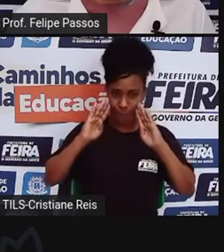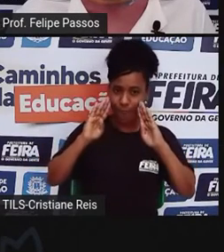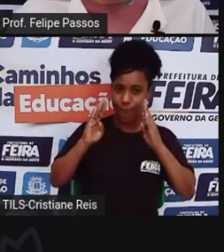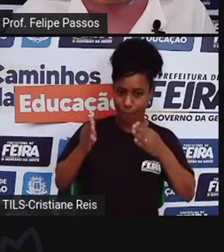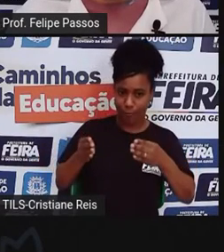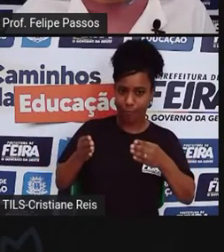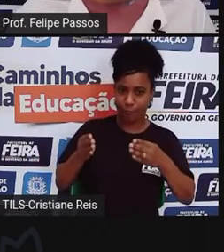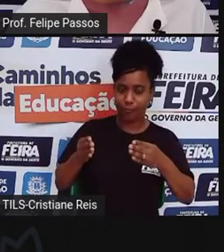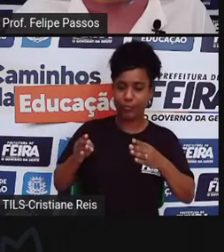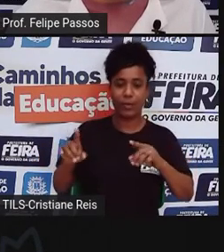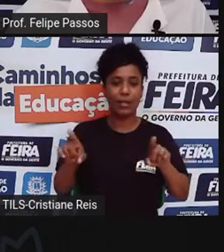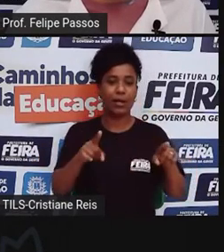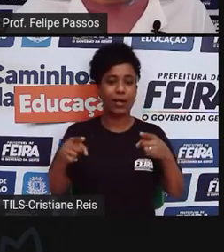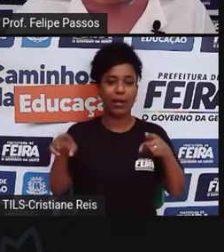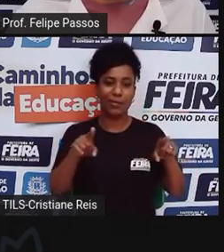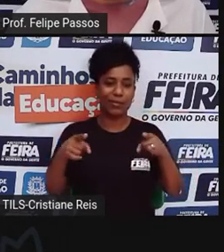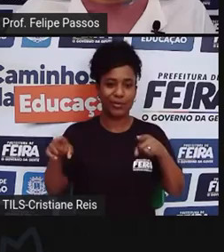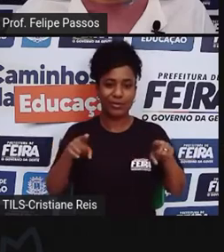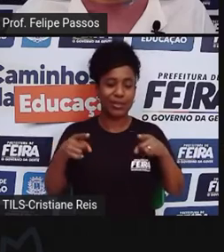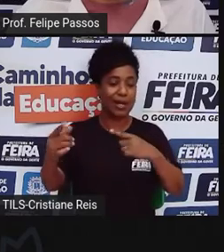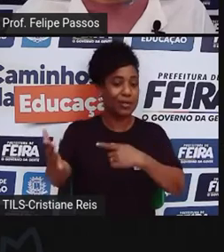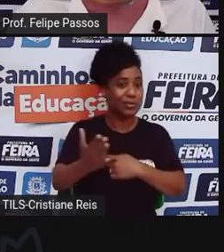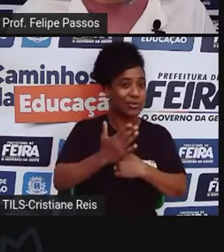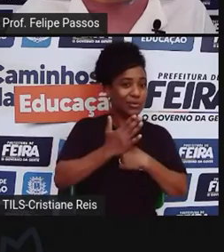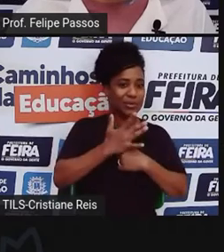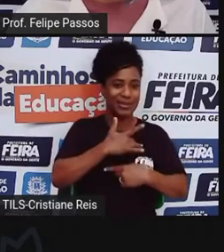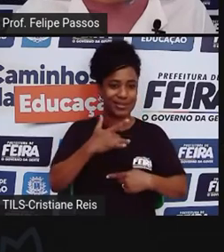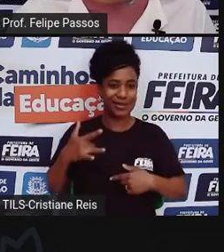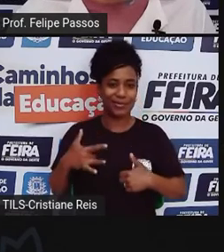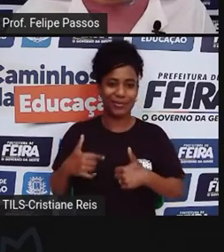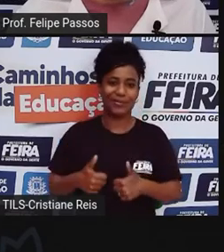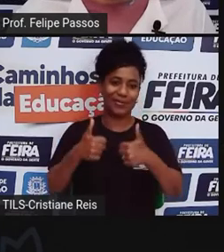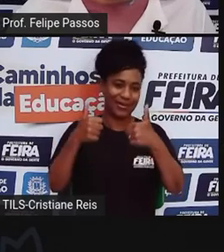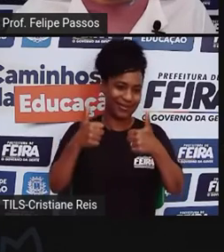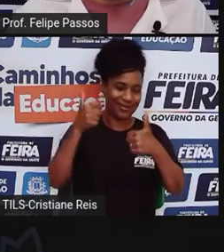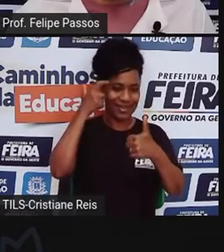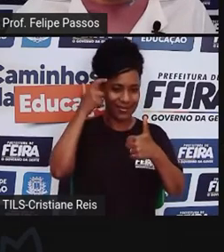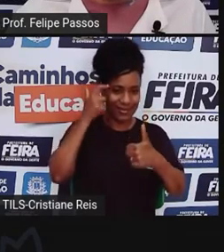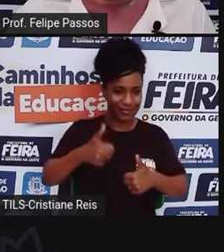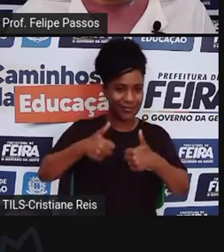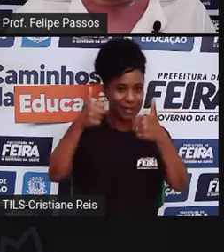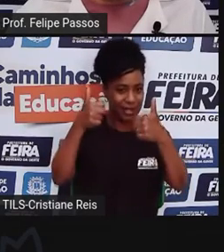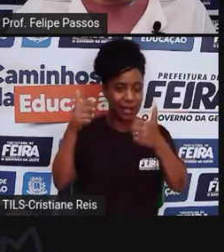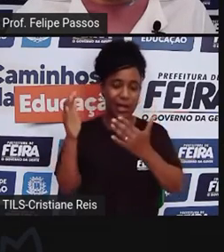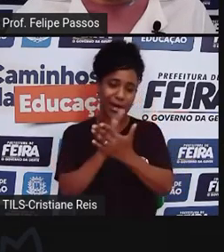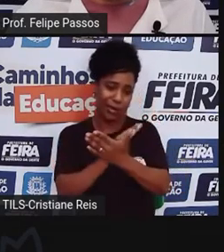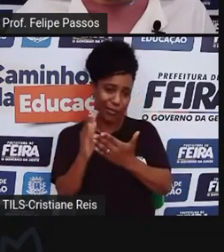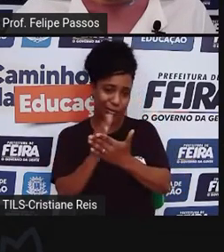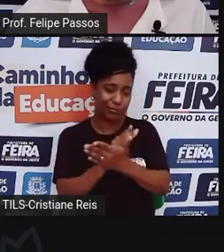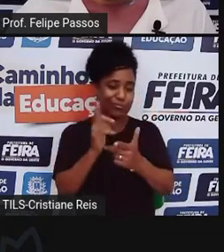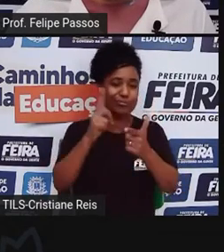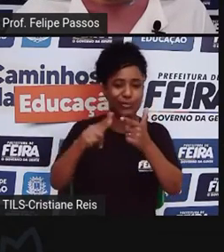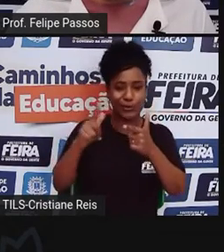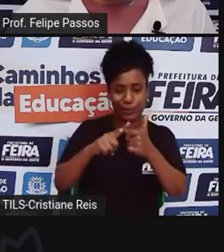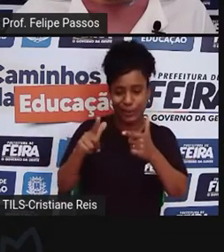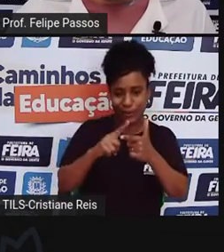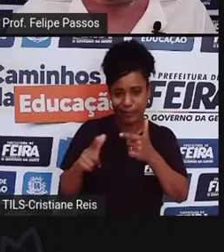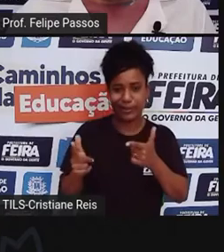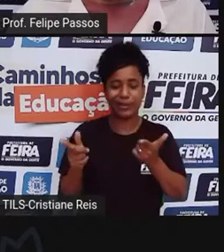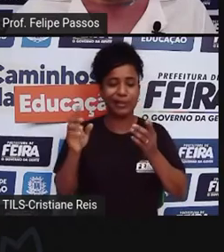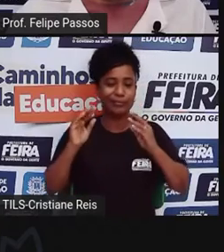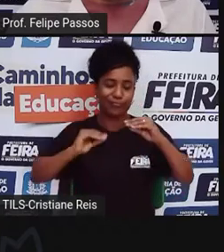ela tem esse lado terapêutico, né, para pessoas que podem estar passando por alguma situação, e aí ou